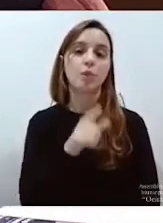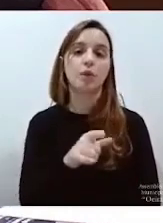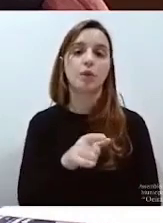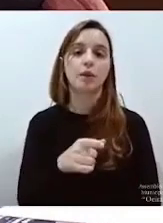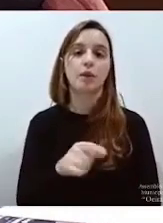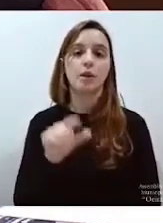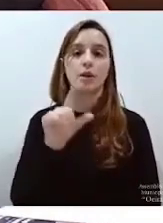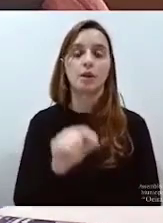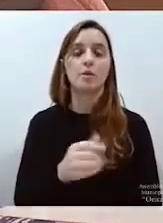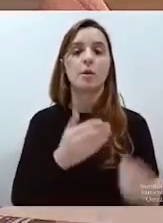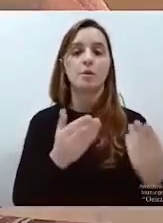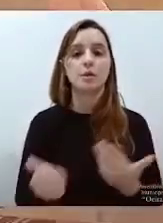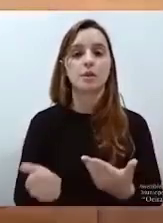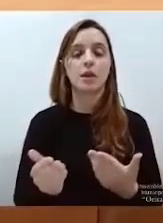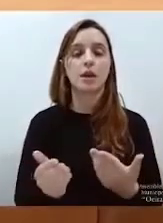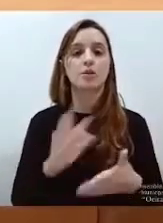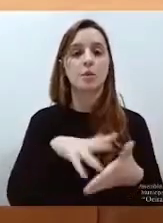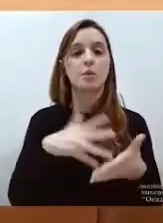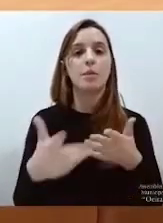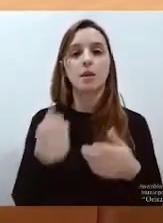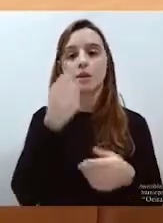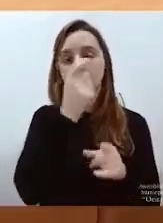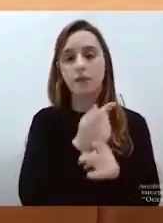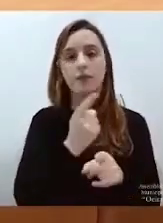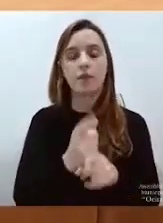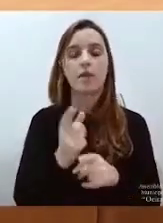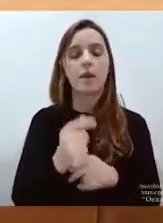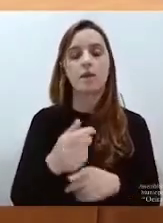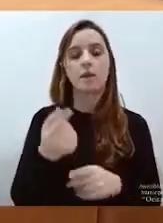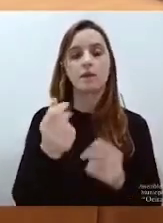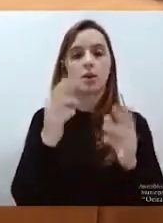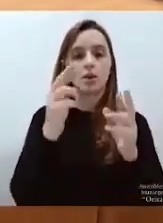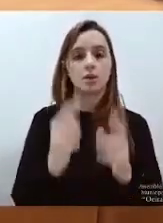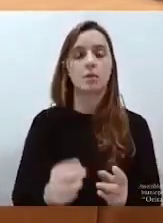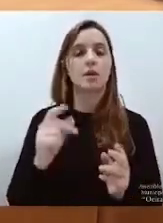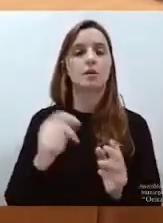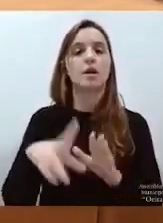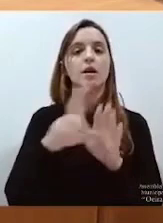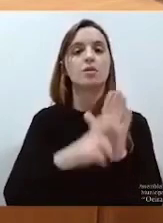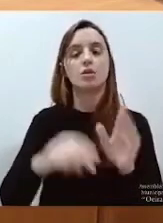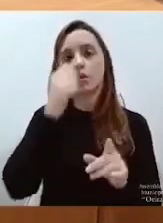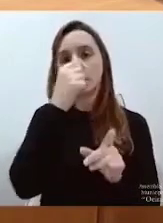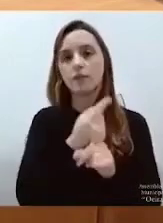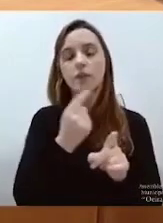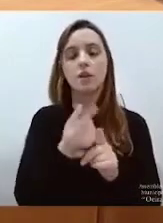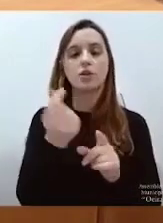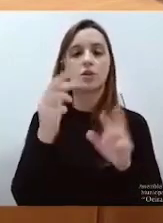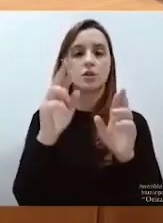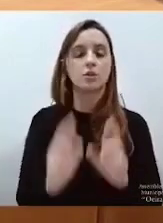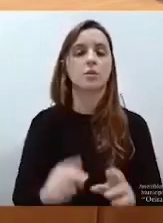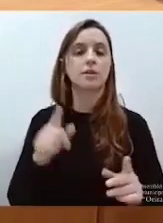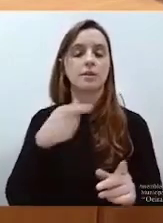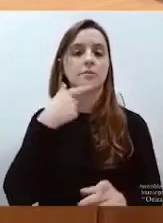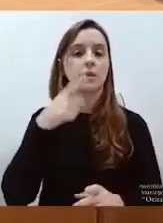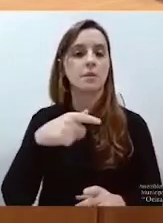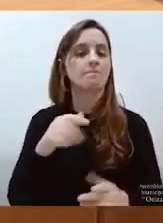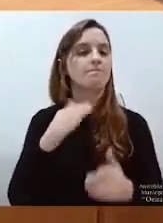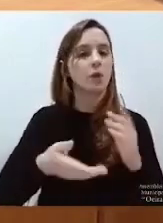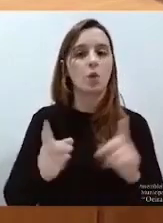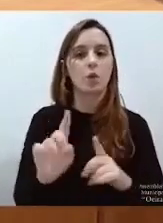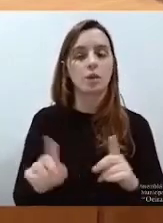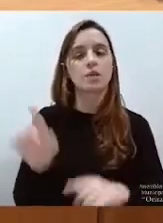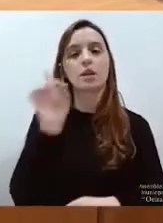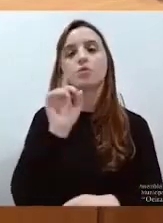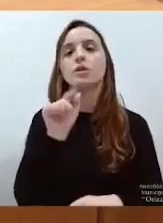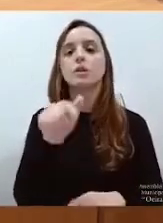apresentar os planos de atividades e orçamento e os relatórios de atividades e orçamento. E muitas vezes isso não acontece e seria conveniente que isso acontecesse,